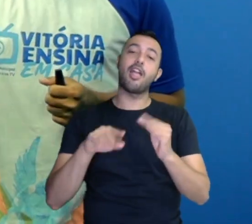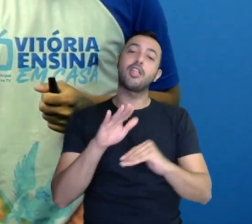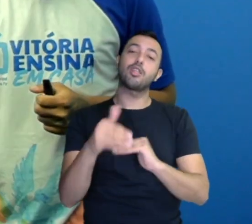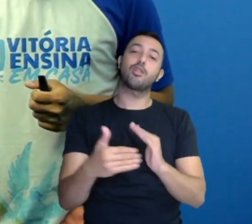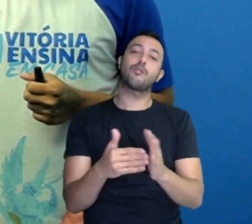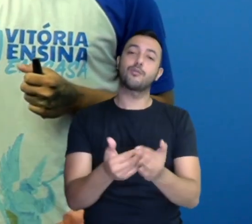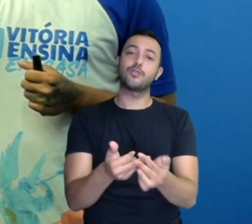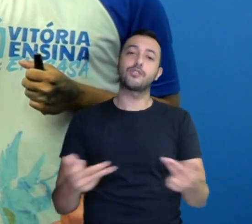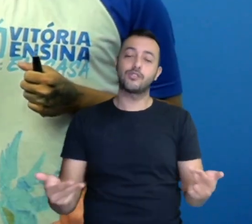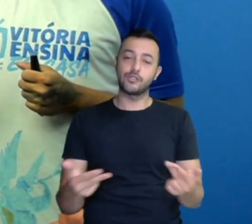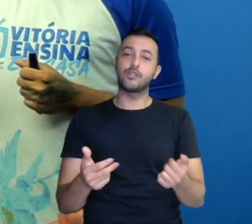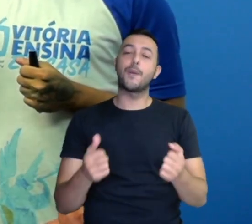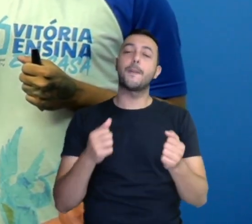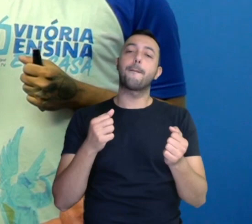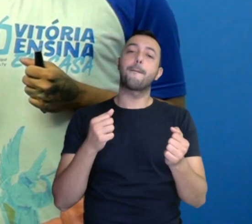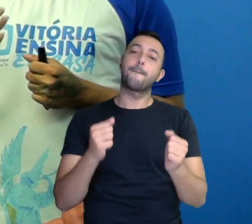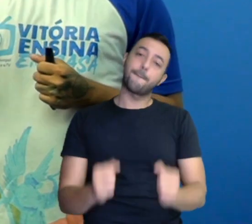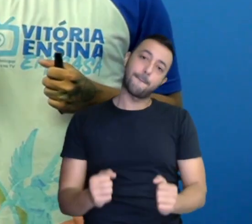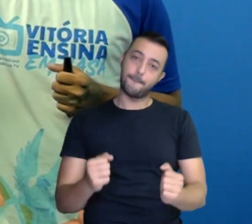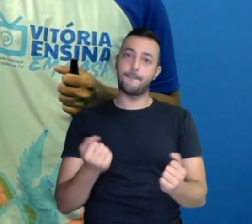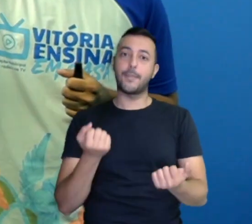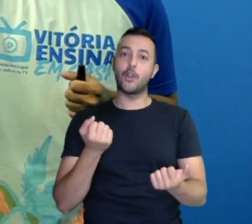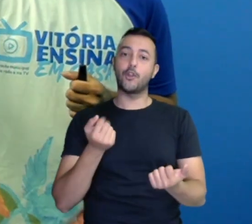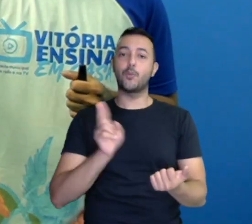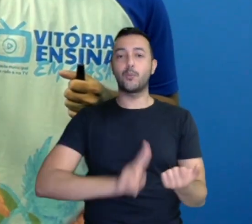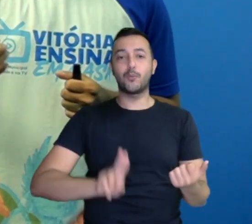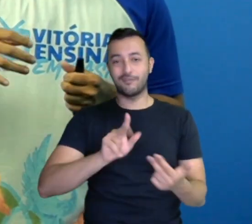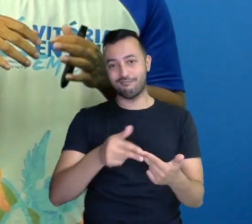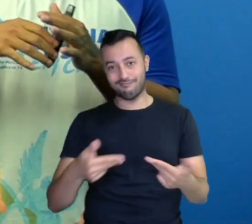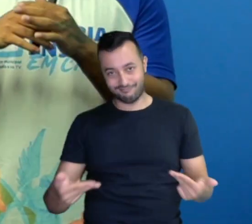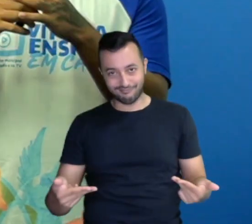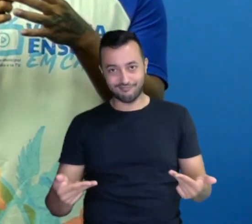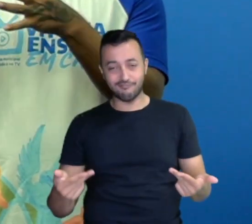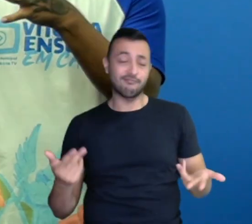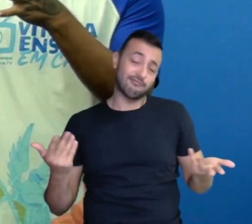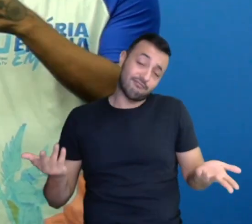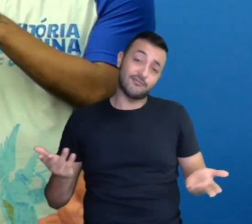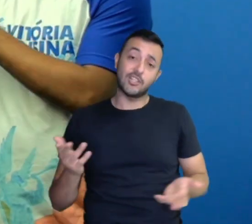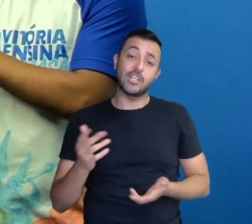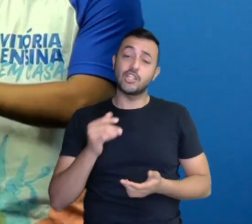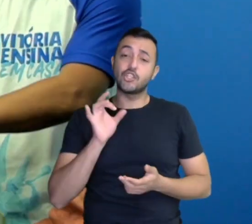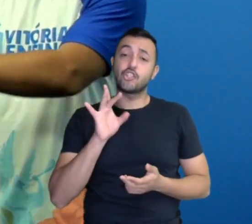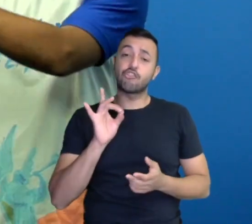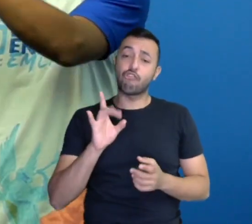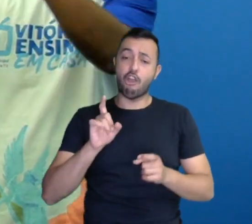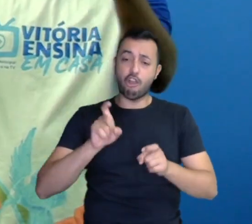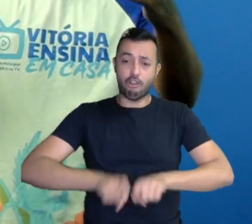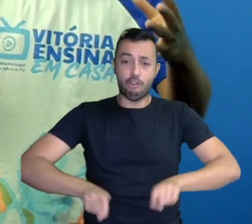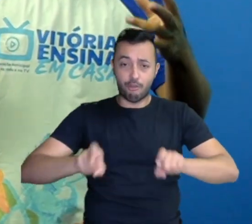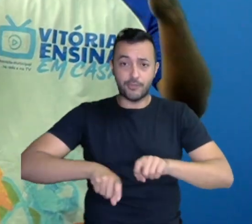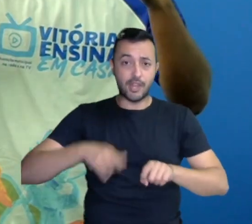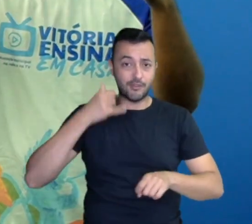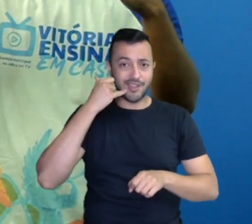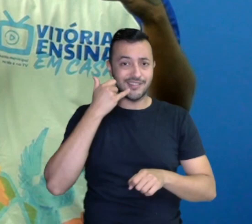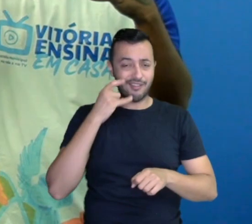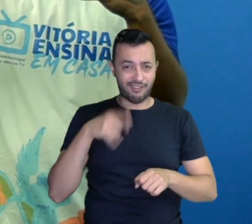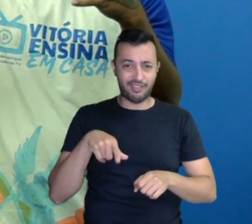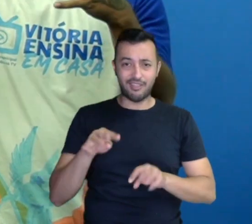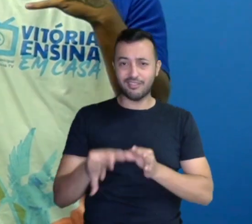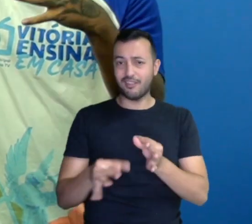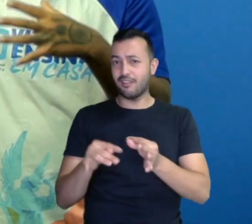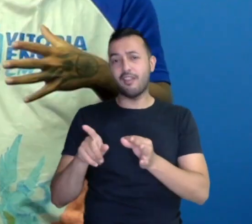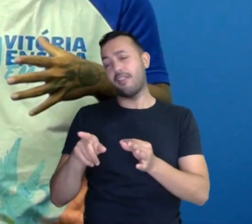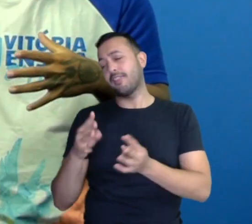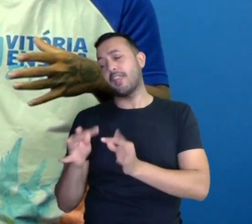tudo aquilo que possui uma serventia, né? Não é só simplesmente o nosso computador, o celular, isso aí são tecnologias